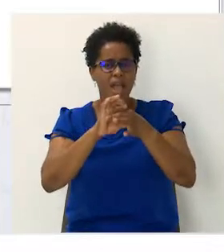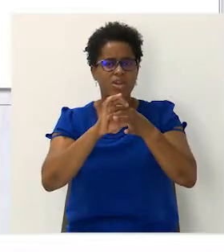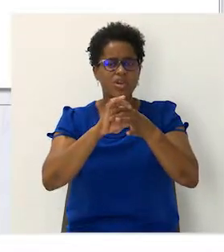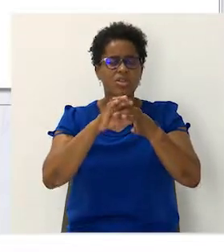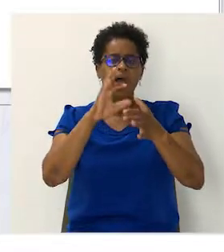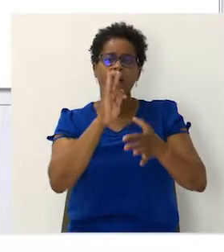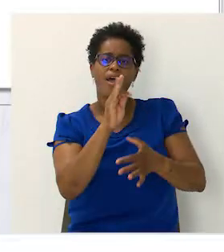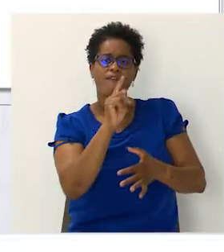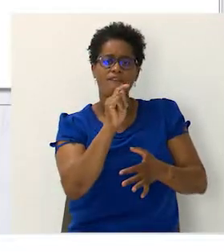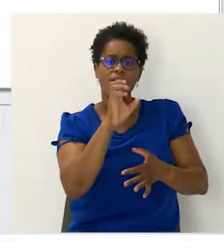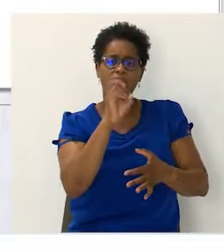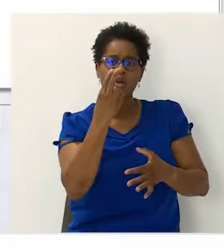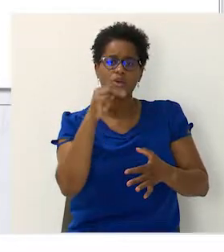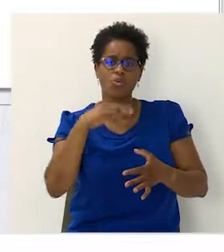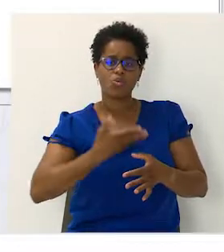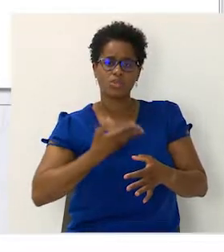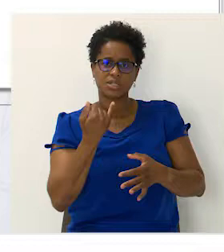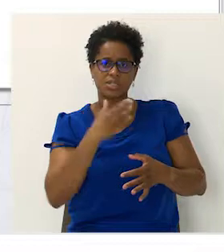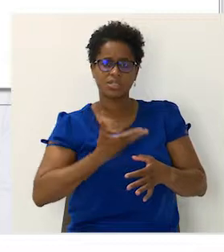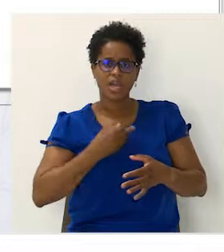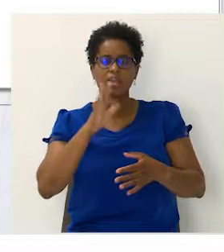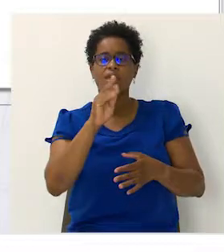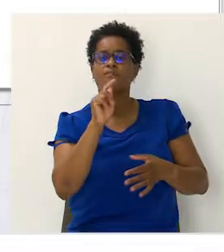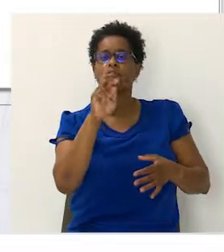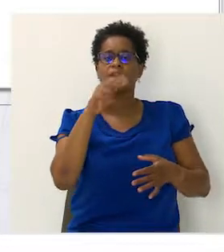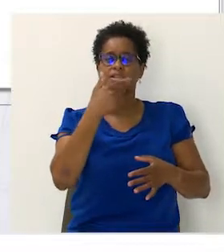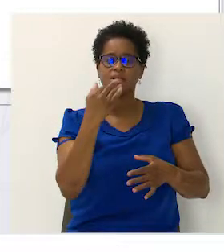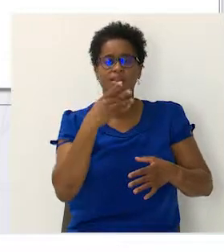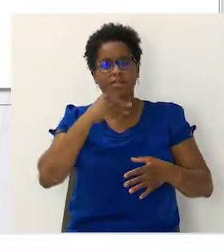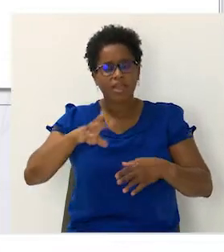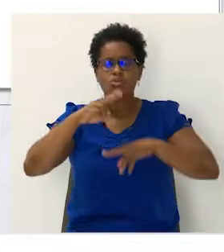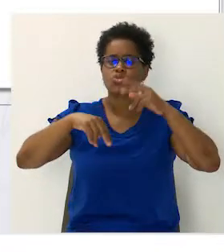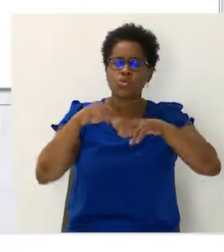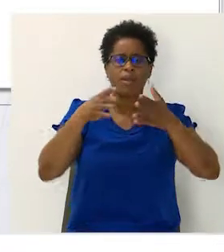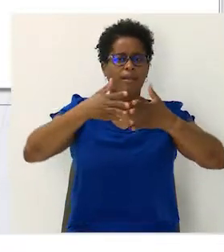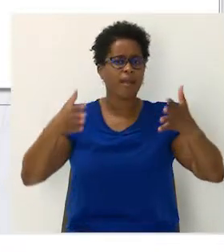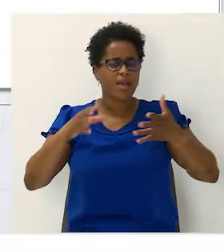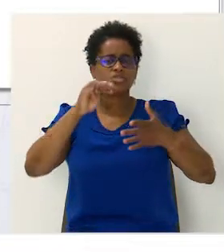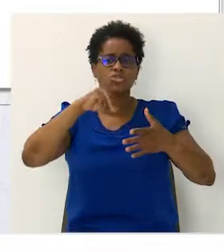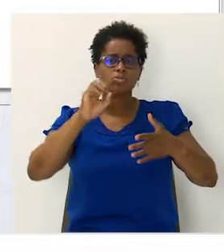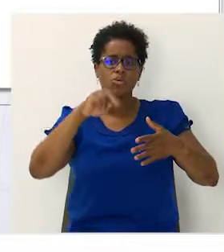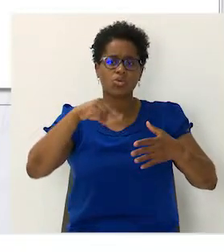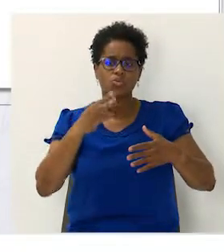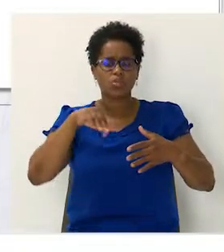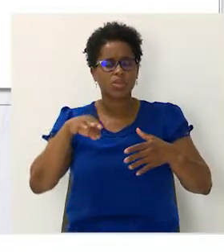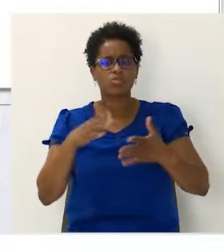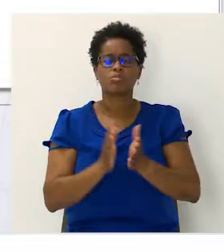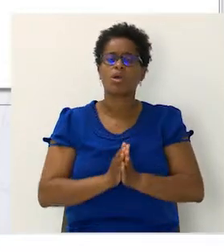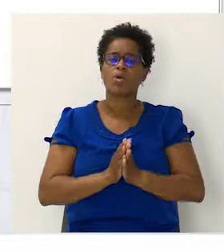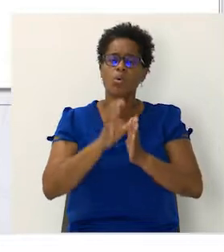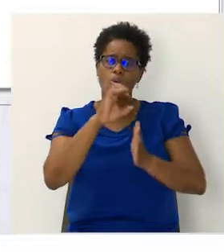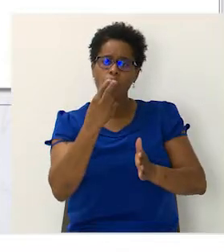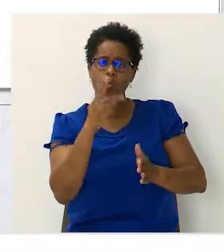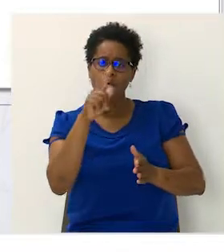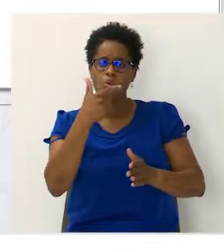a fertilidade da terra e construíram-se grandes monumentos para o culto aos mortos e